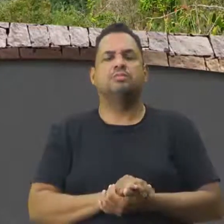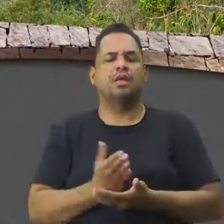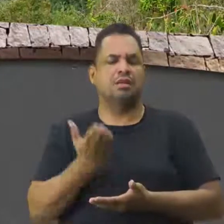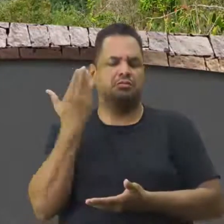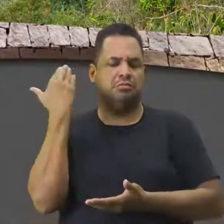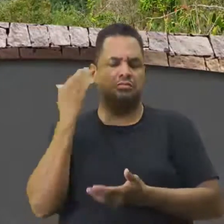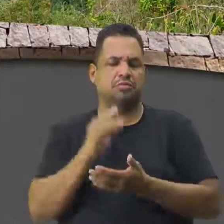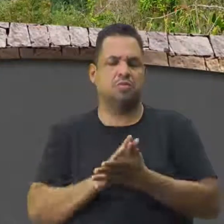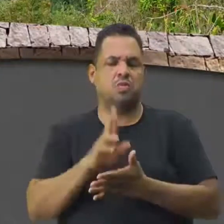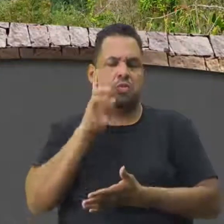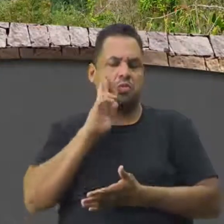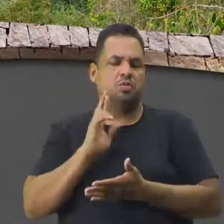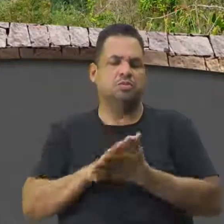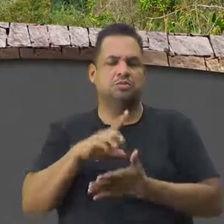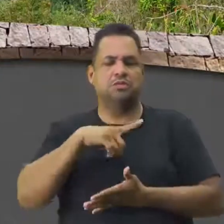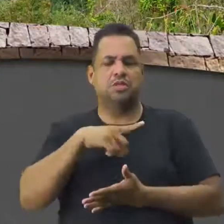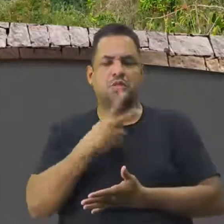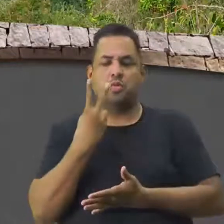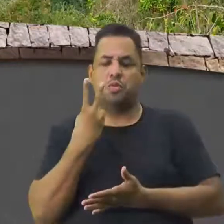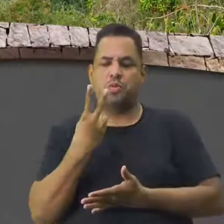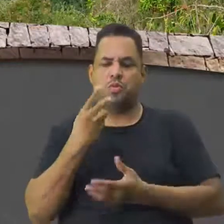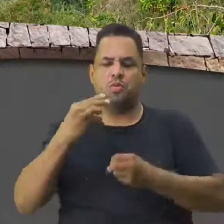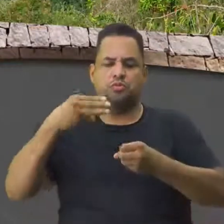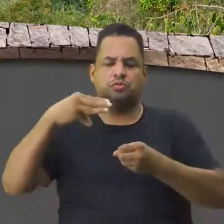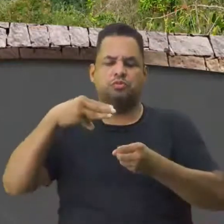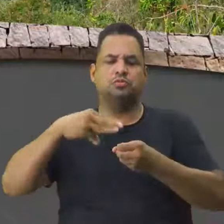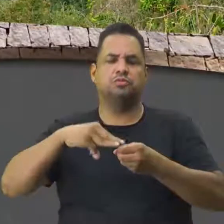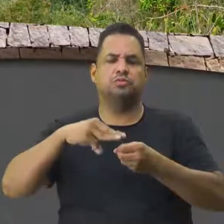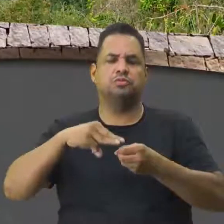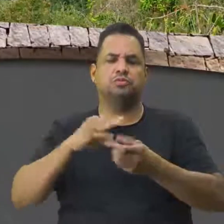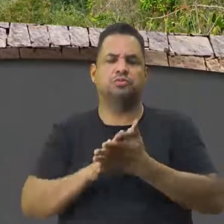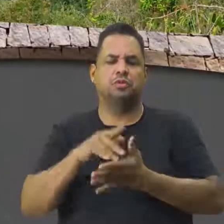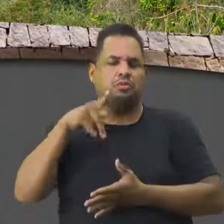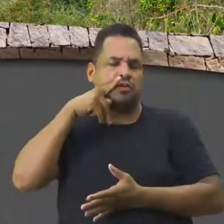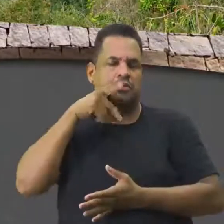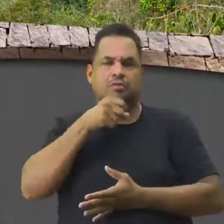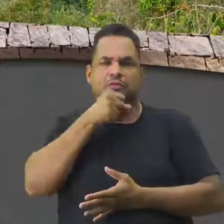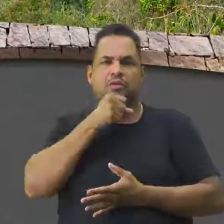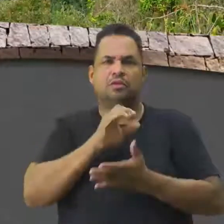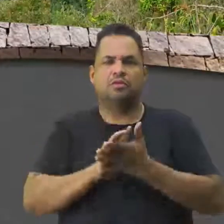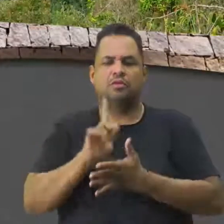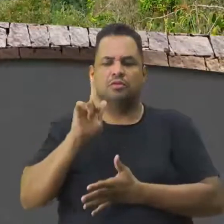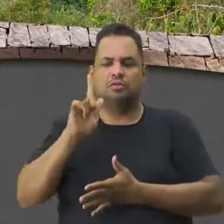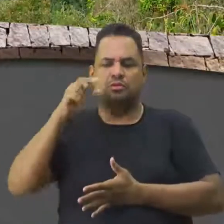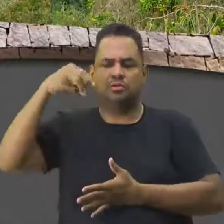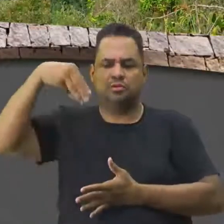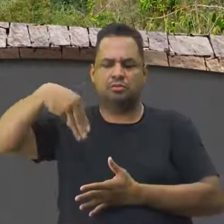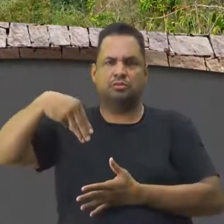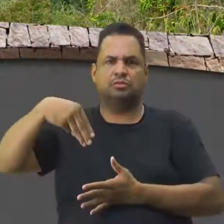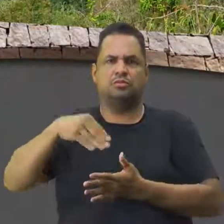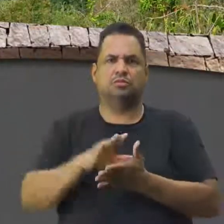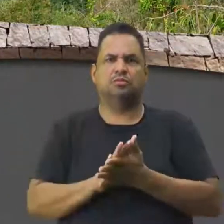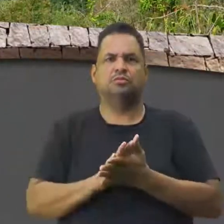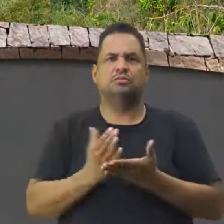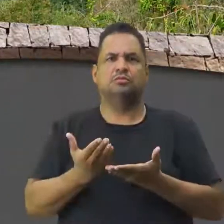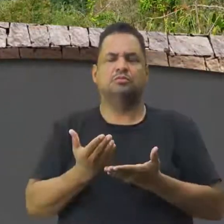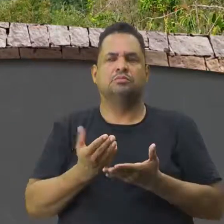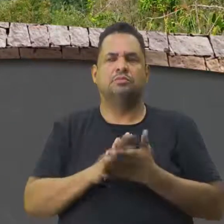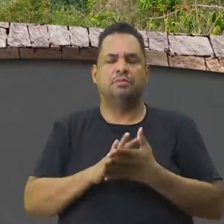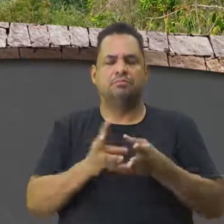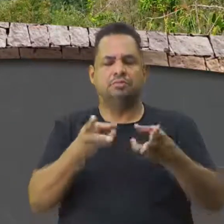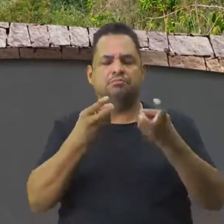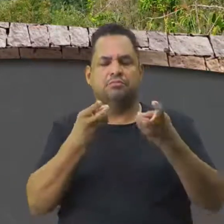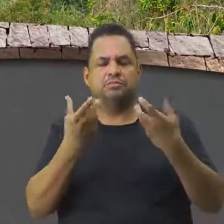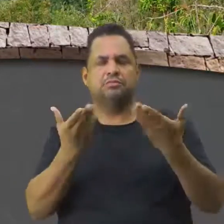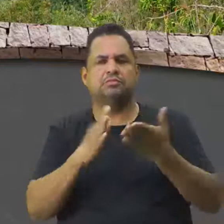Porto Velho e Guajará-Mirim. Certo? Vocês estão percebendo de que eu faço uma explicação,